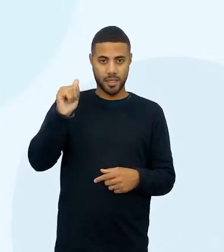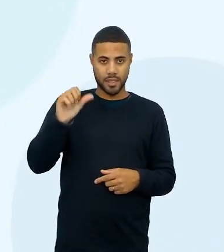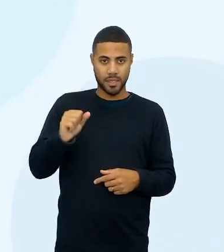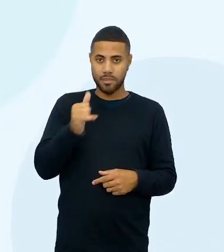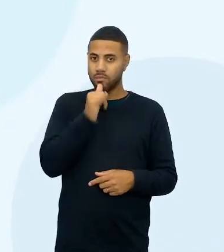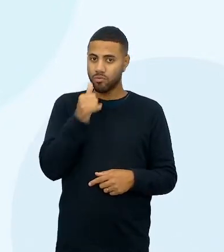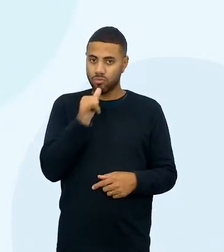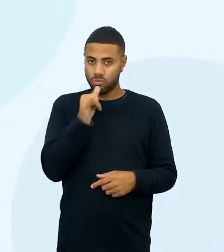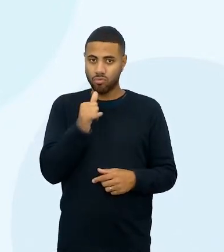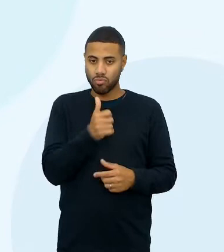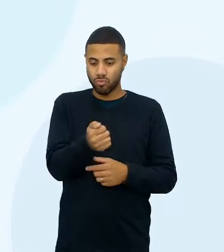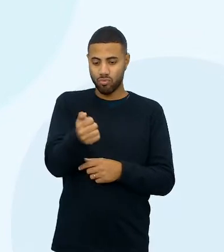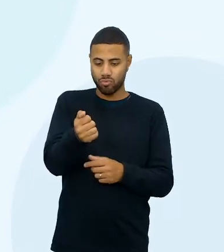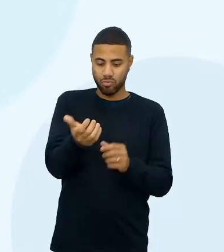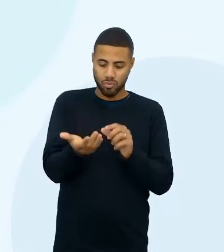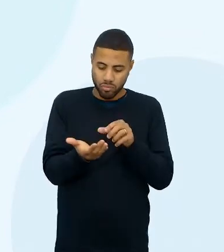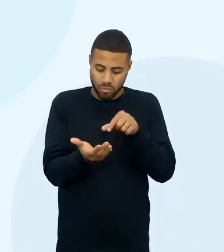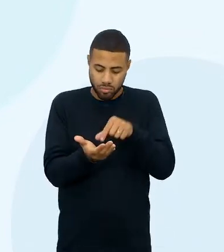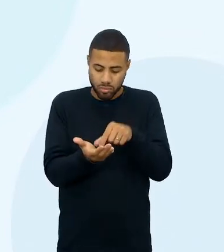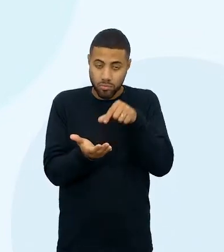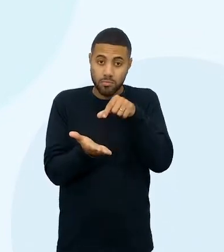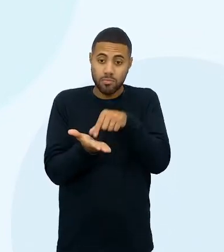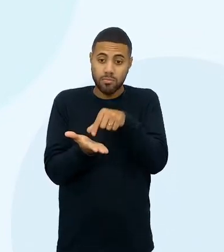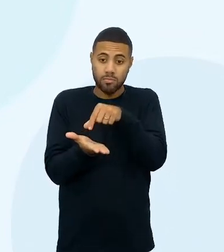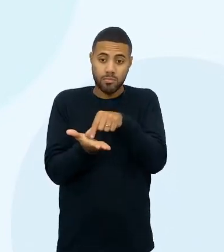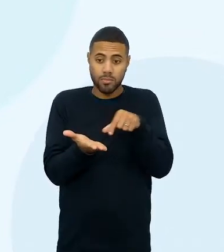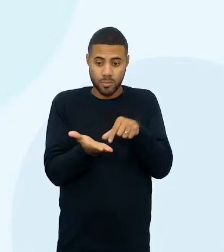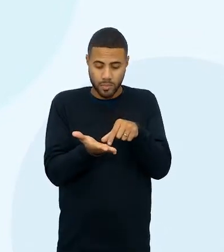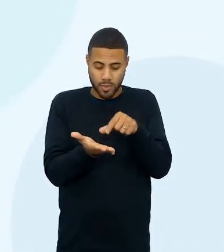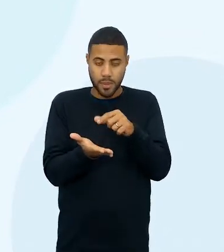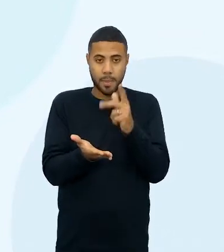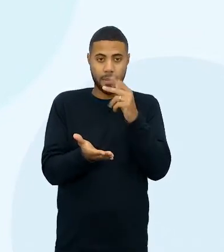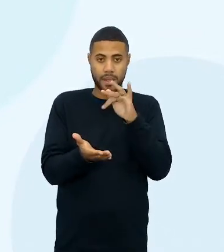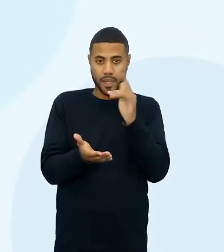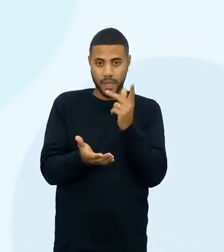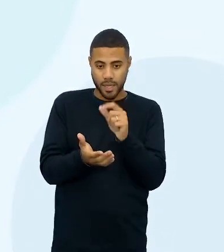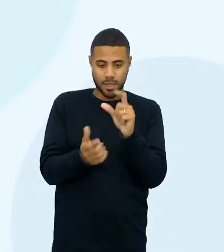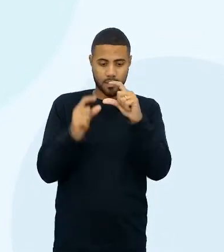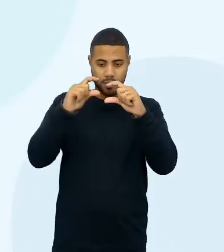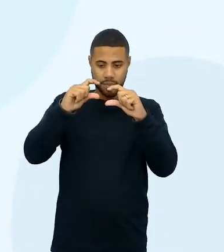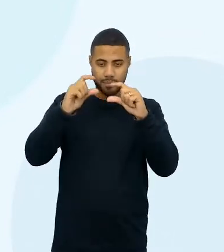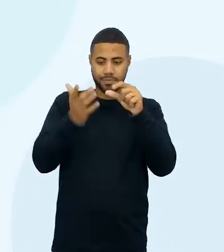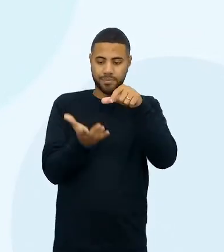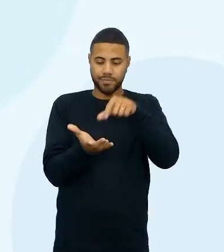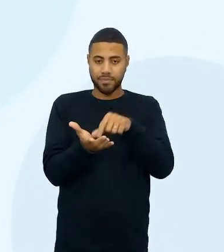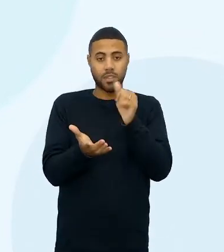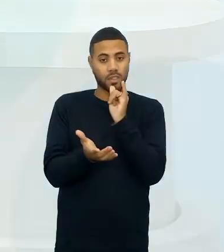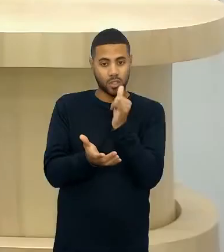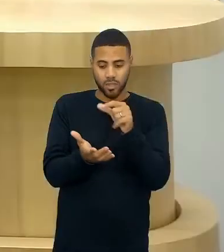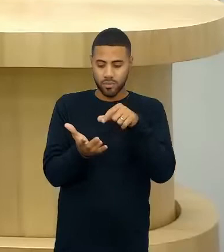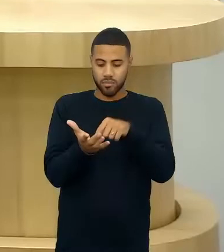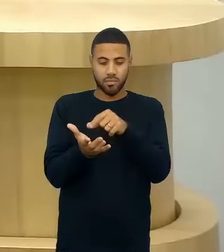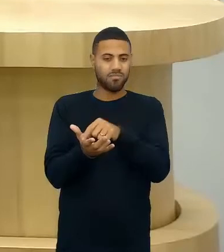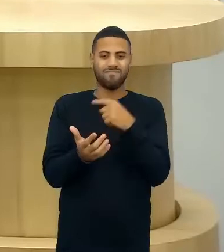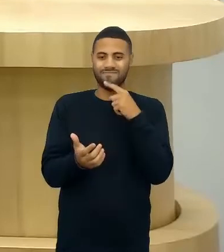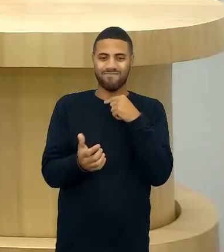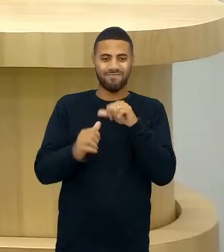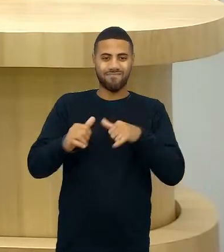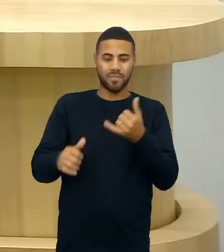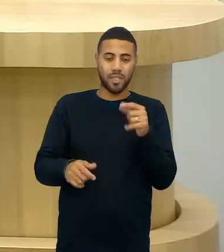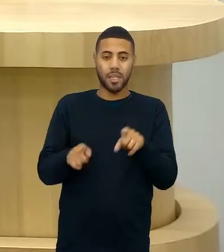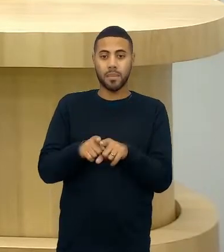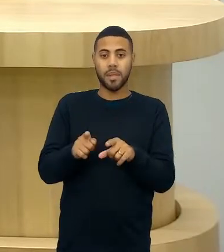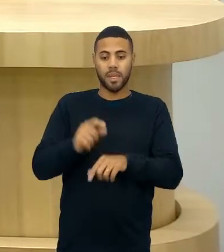Temos aí cartuchos, então tem cartuchos de impressora, Então, são materiais ali que é mais